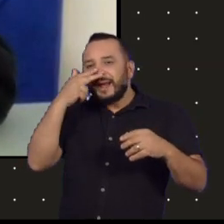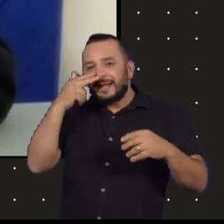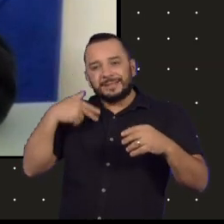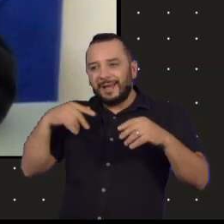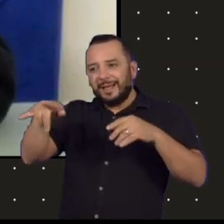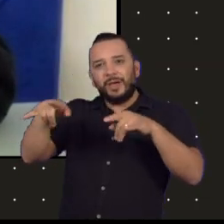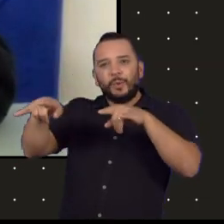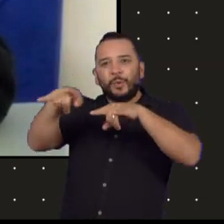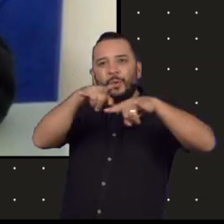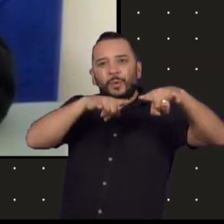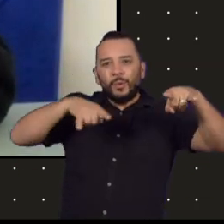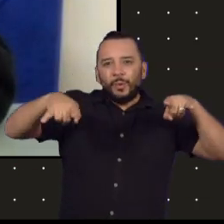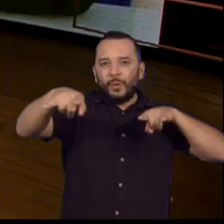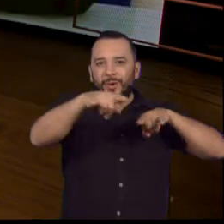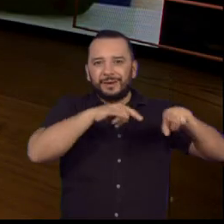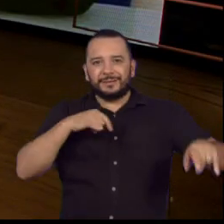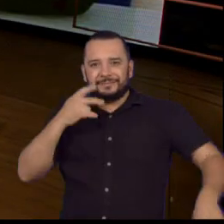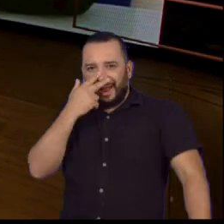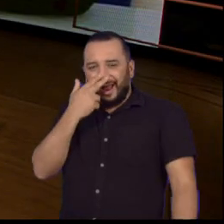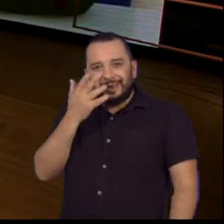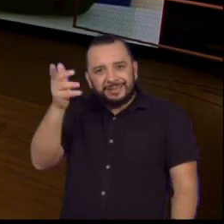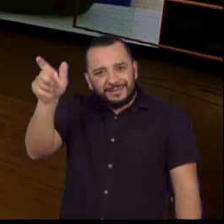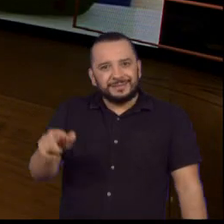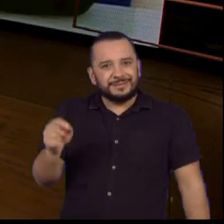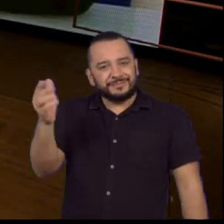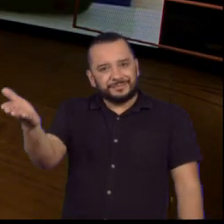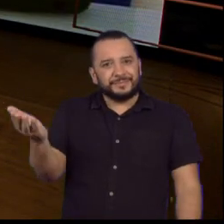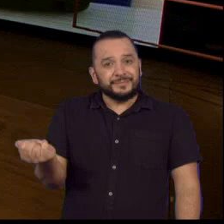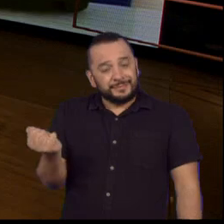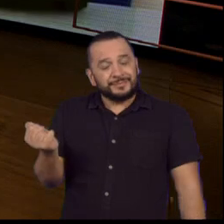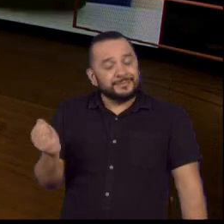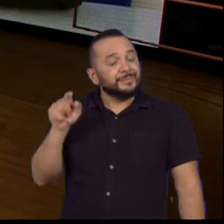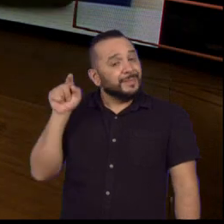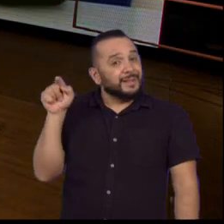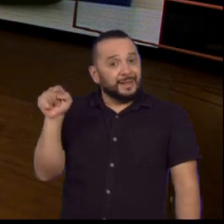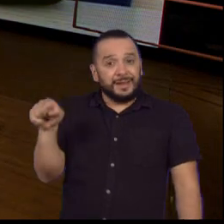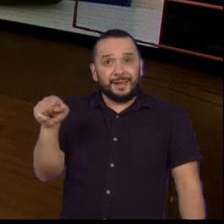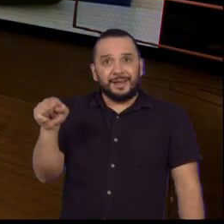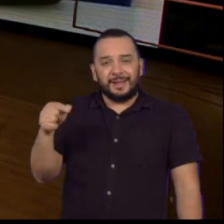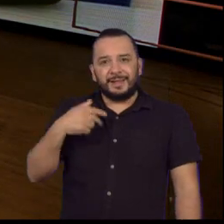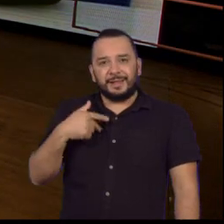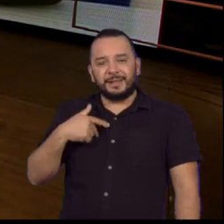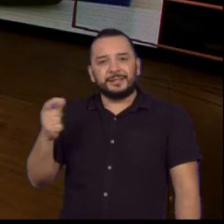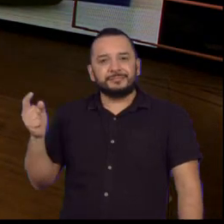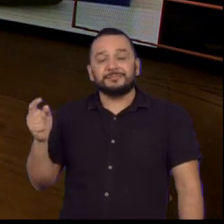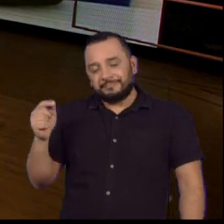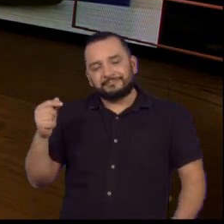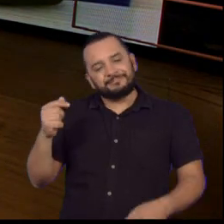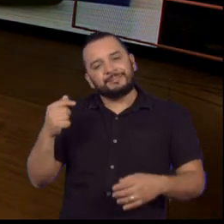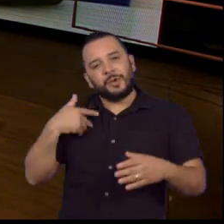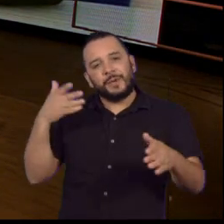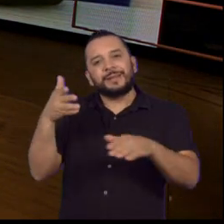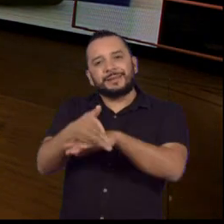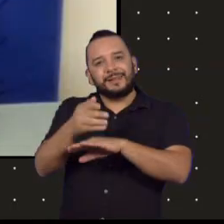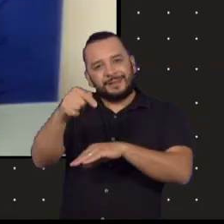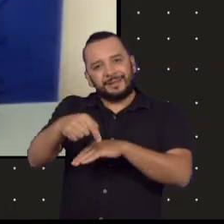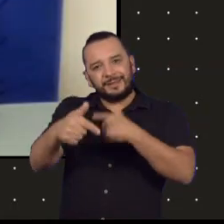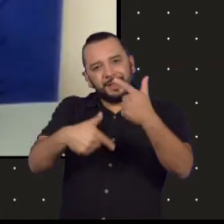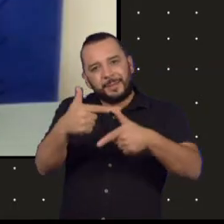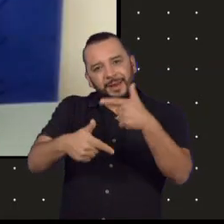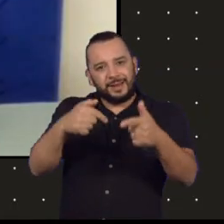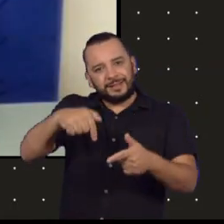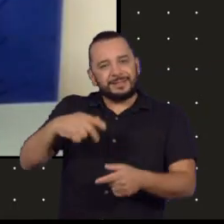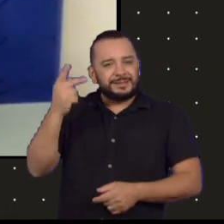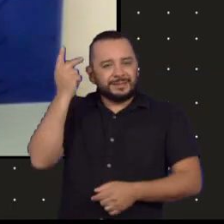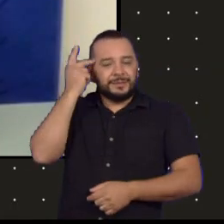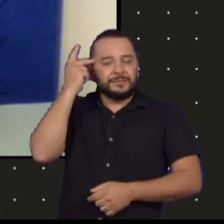Então foi também uma entrada assim maravilhosa por São Paulo, foi através dela, através dos